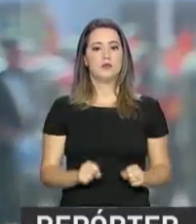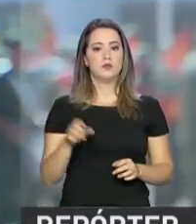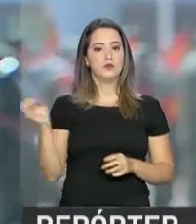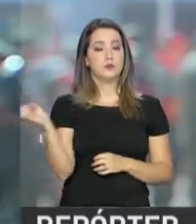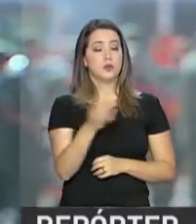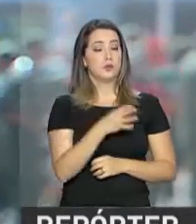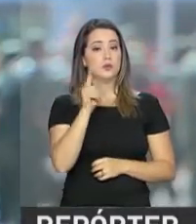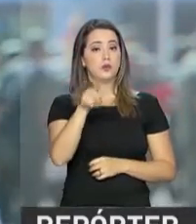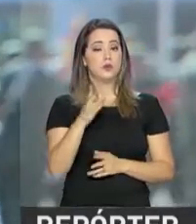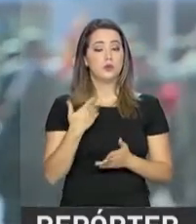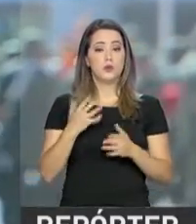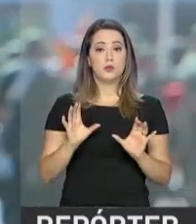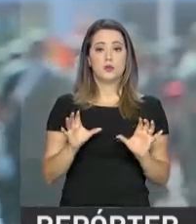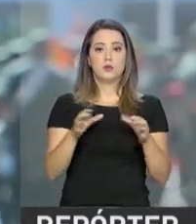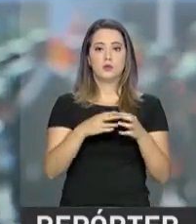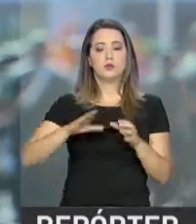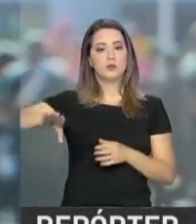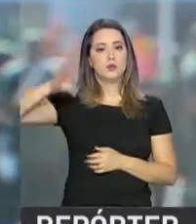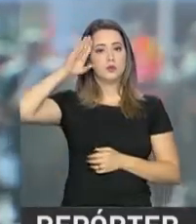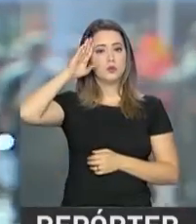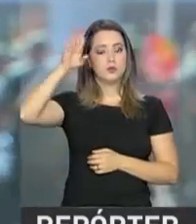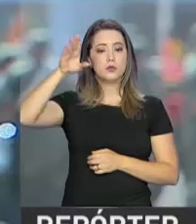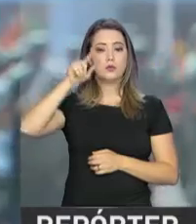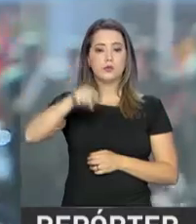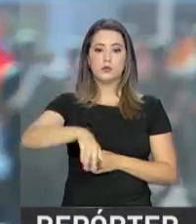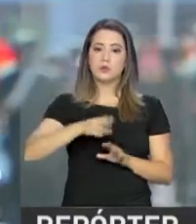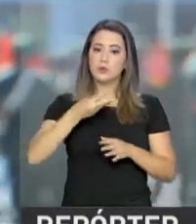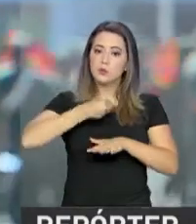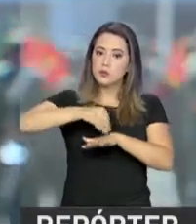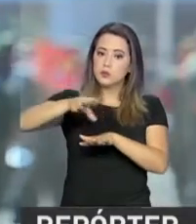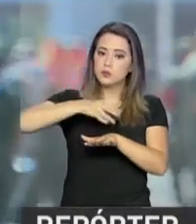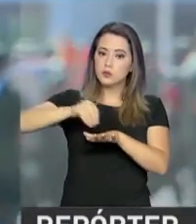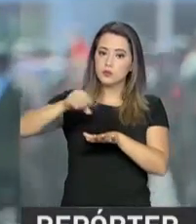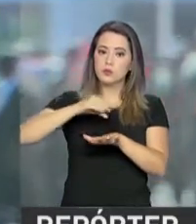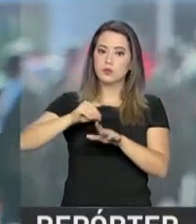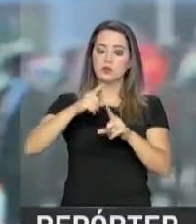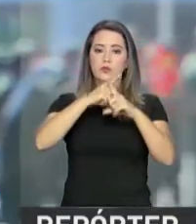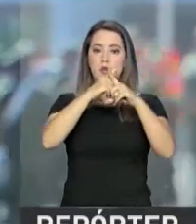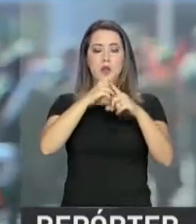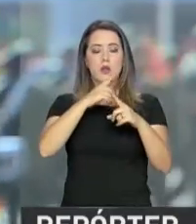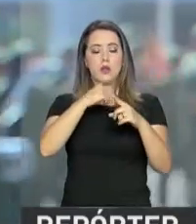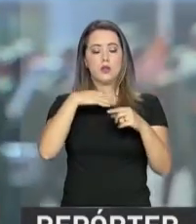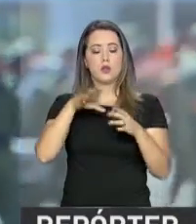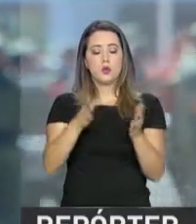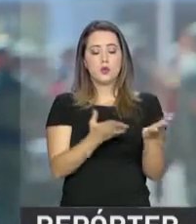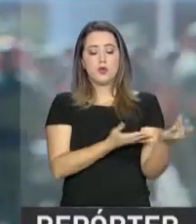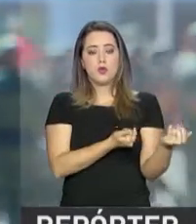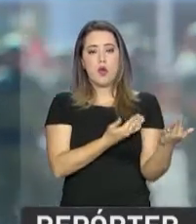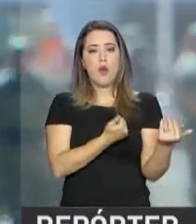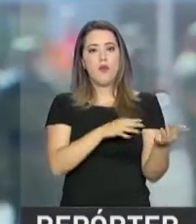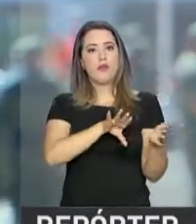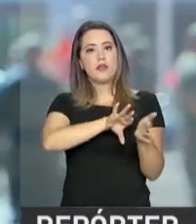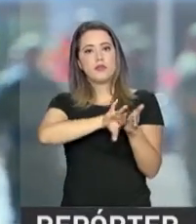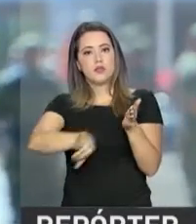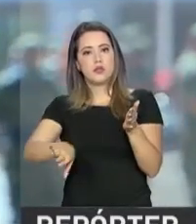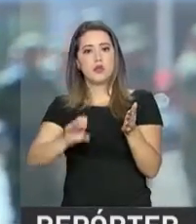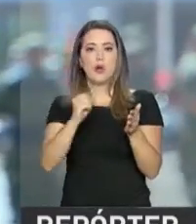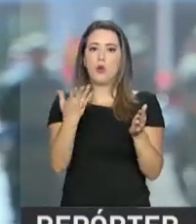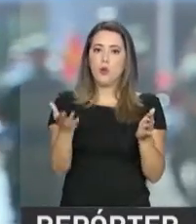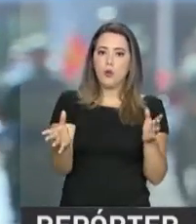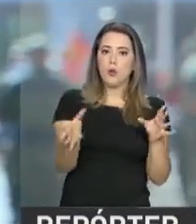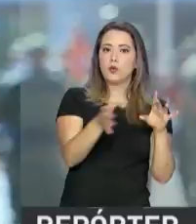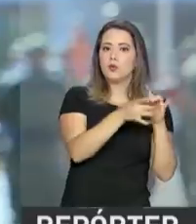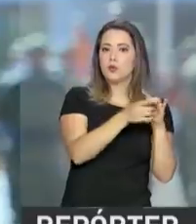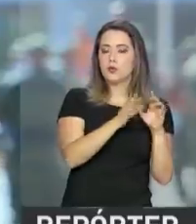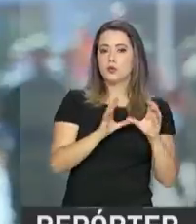atualizado pelos órgãos militares com informações dos jovens dispensados ou incorporados ao serviço